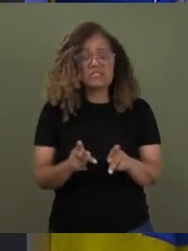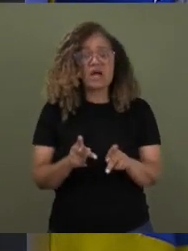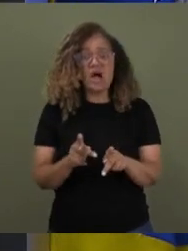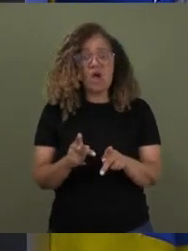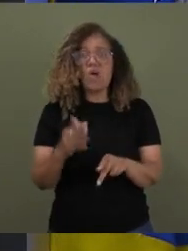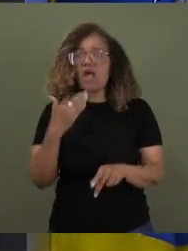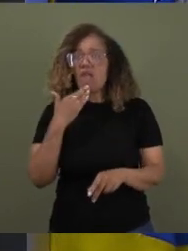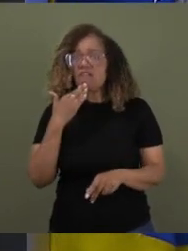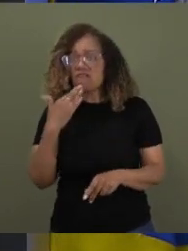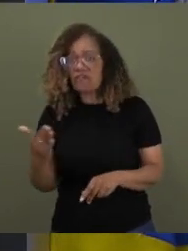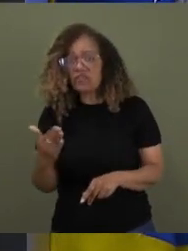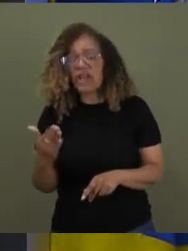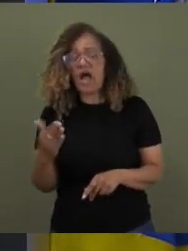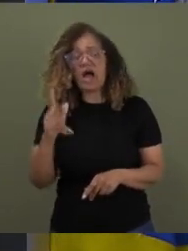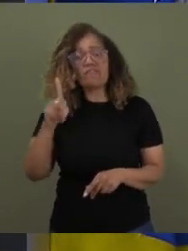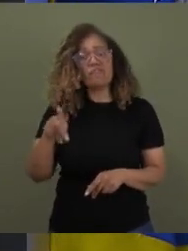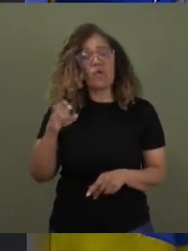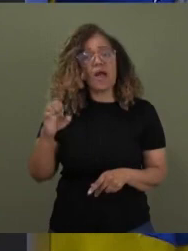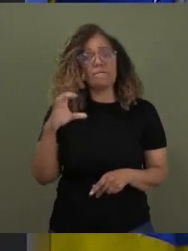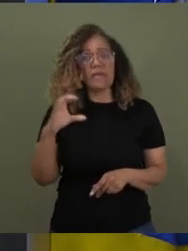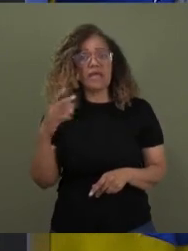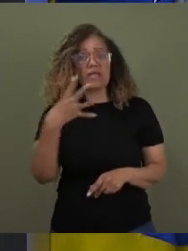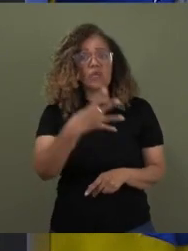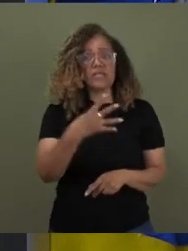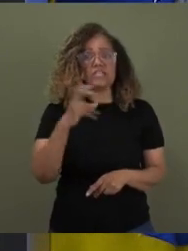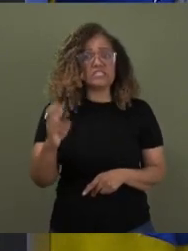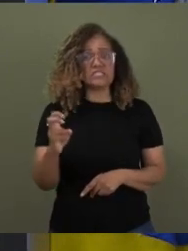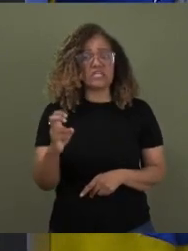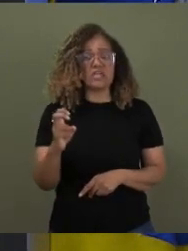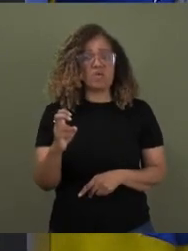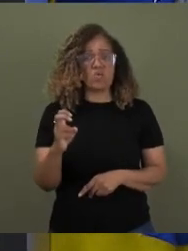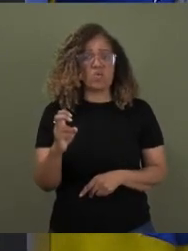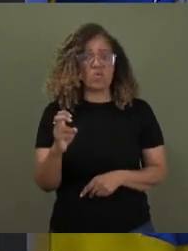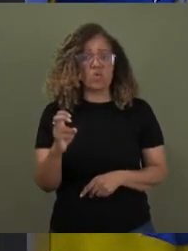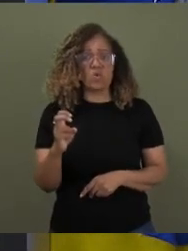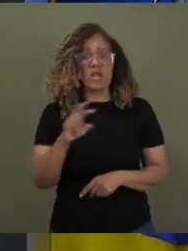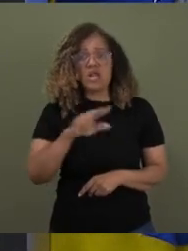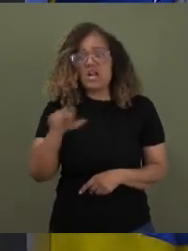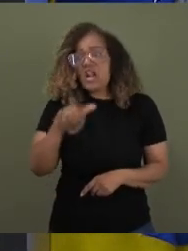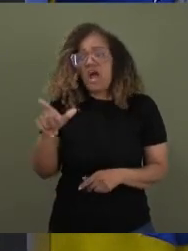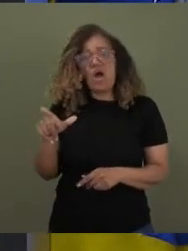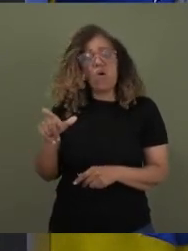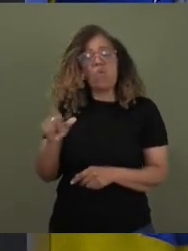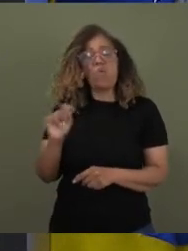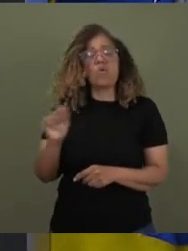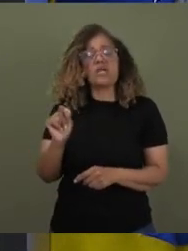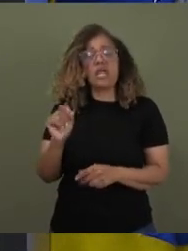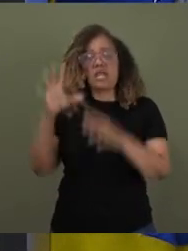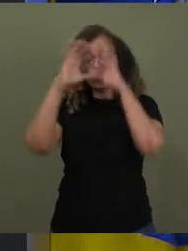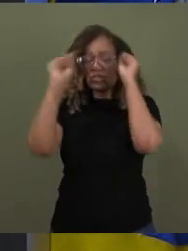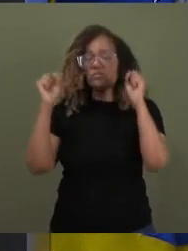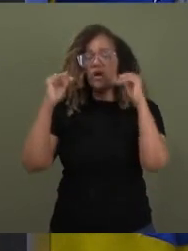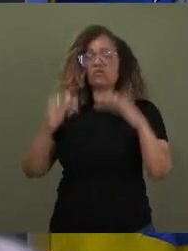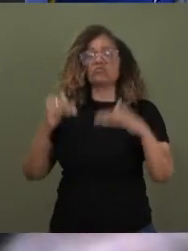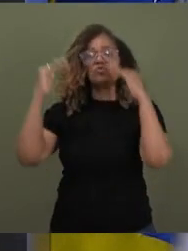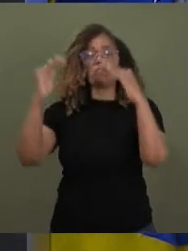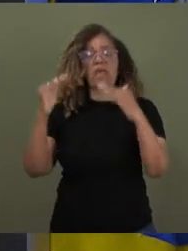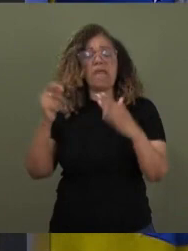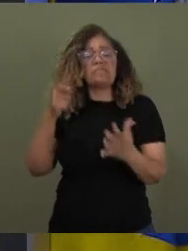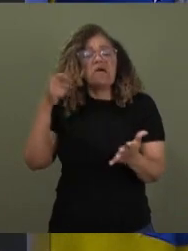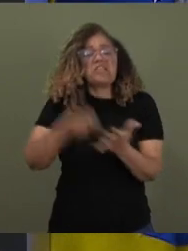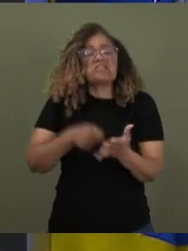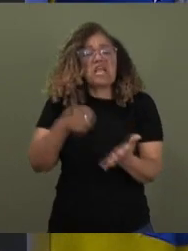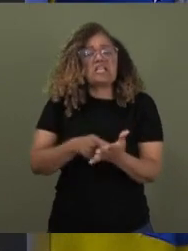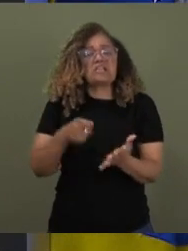favorável à PEC 45 e não a essa aventura que o Supremo Tribunal Federal estava tentando